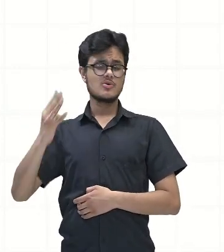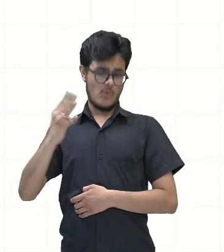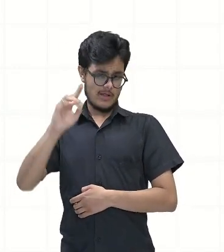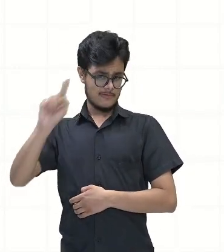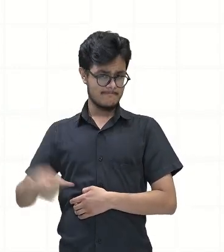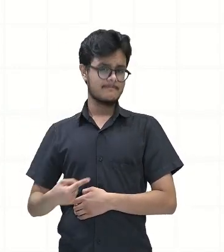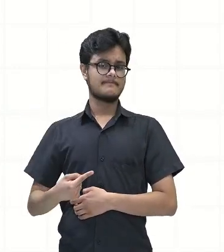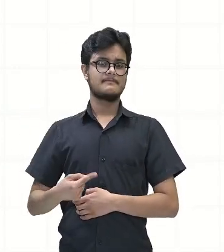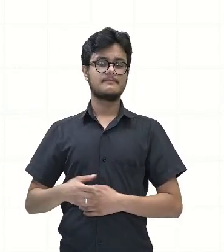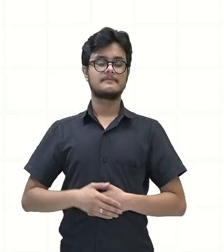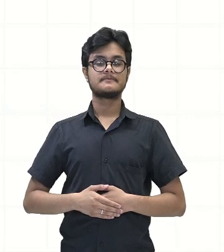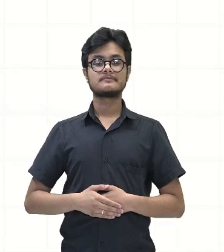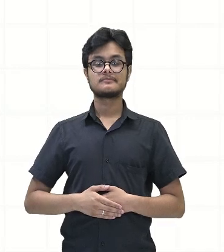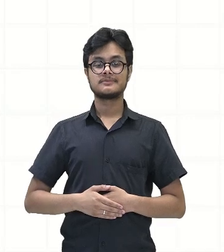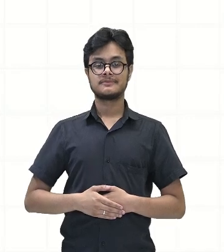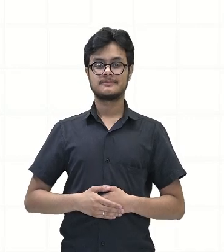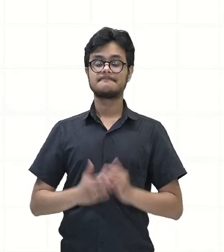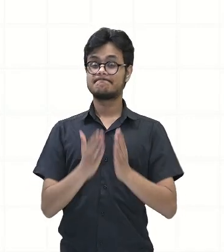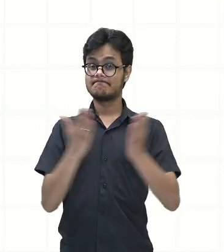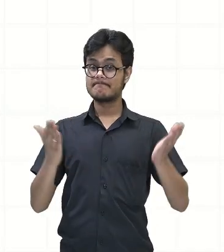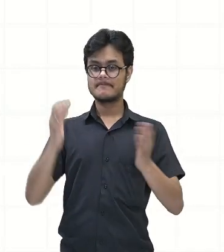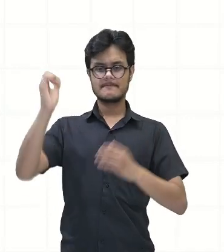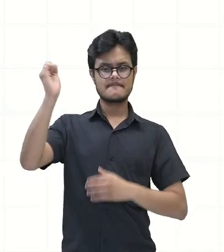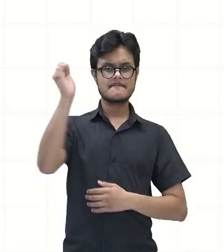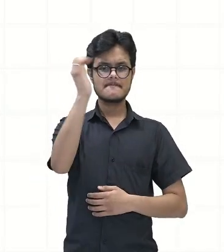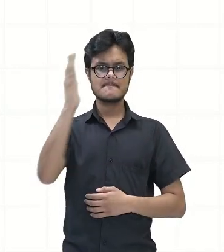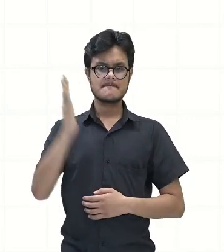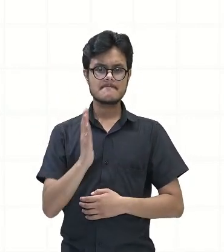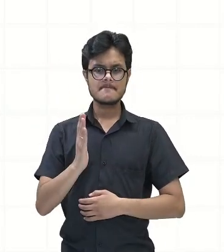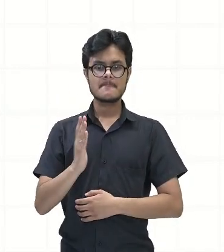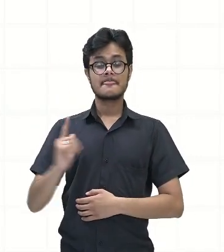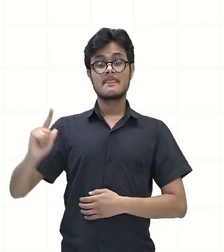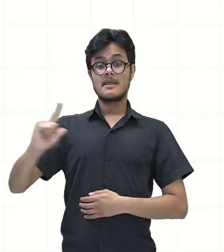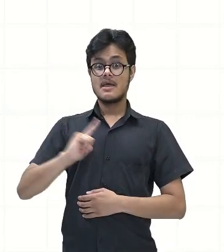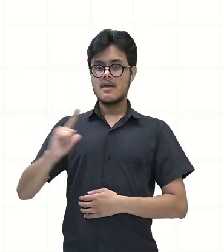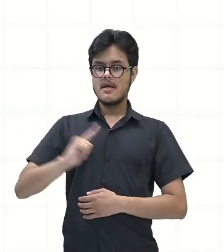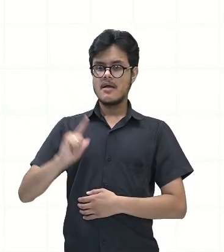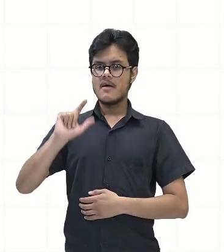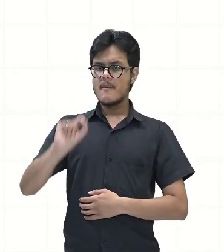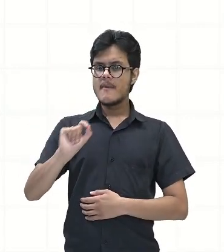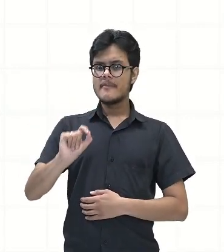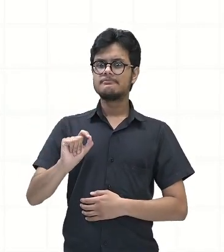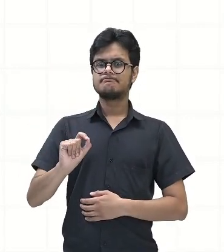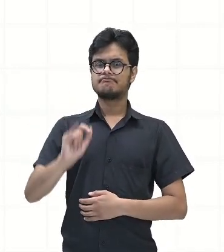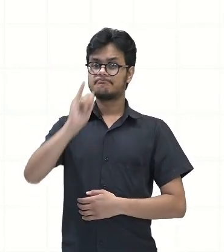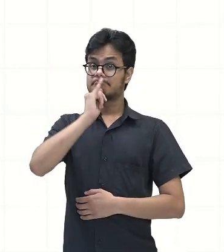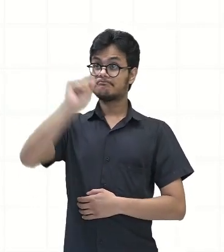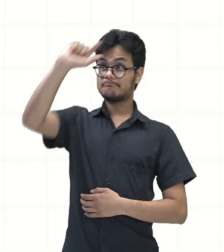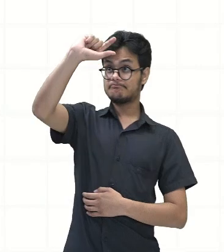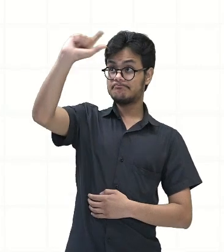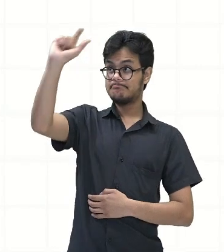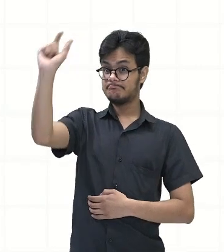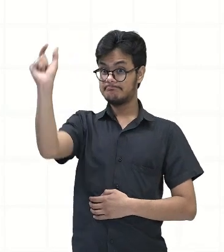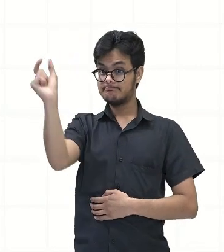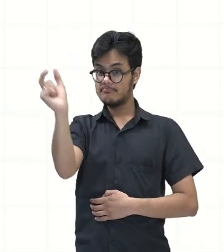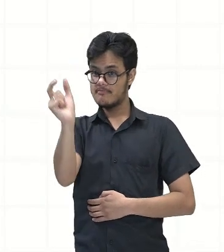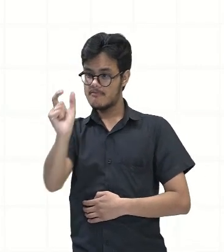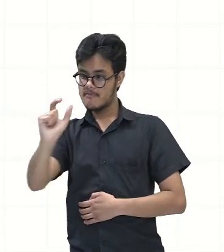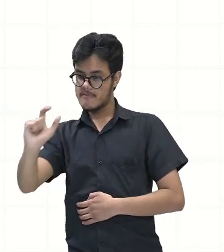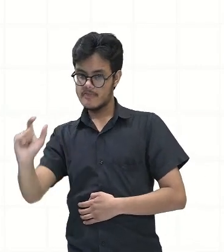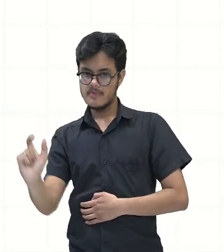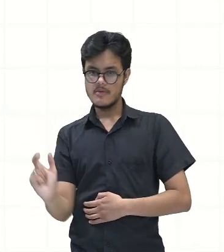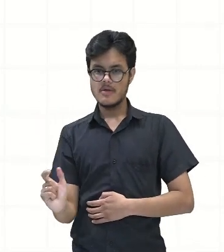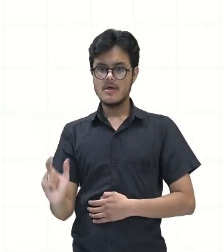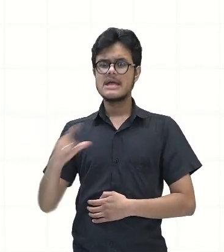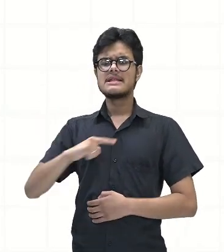ela é maior. Então, o Brasil, ele também tem uma extensa fronteira terrestre, aqui fazendo